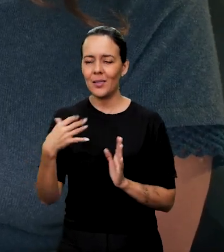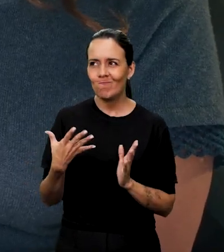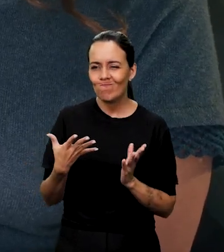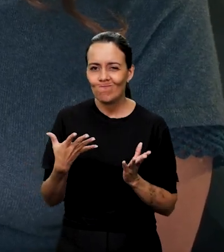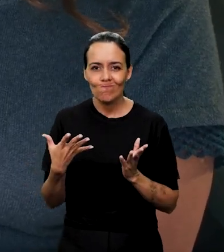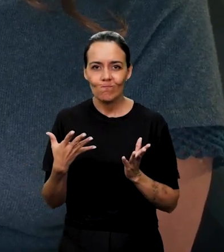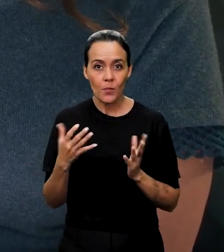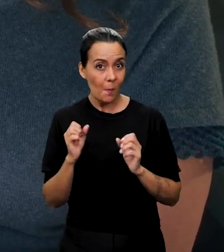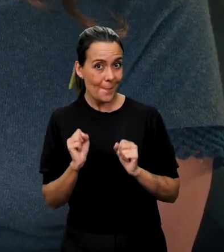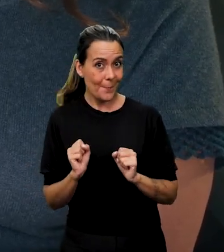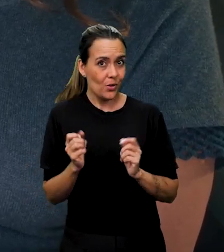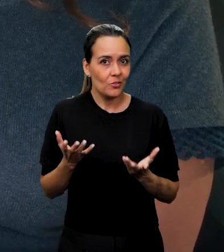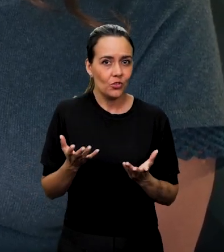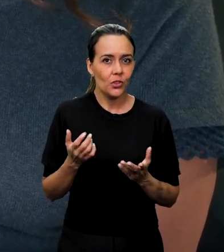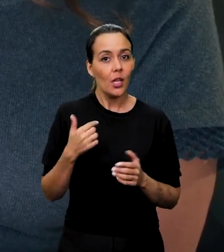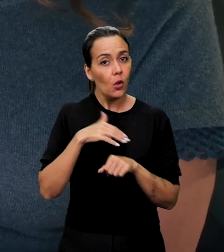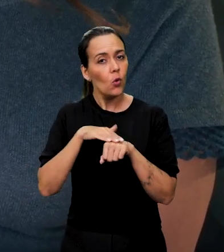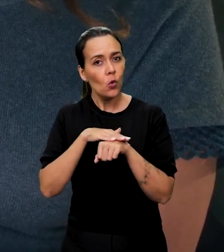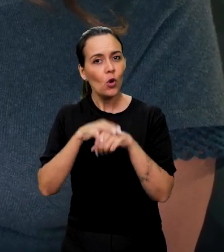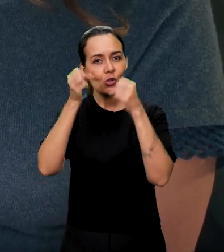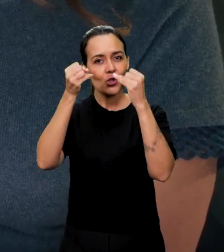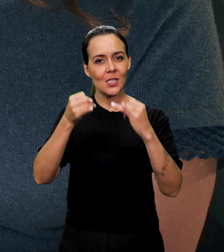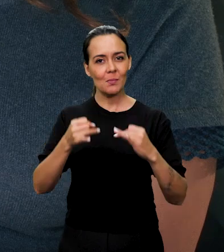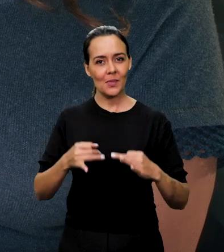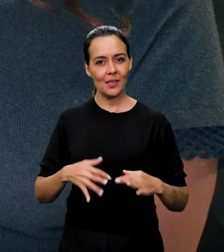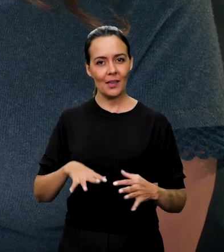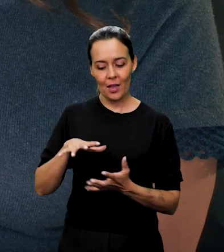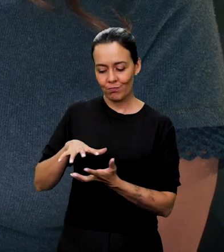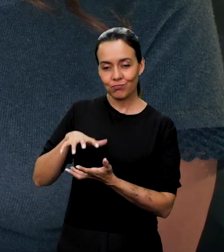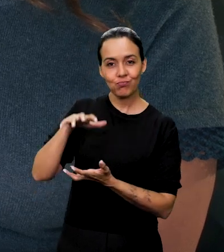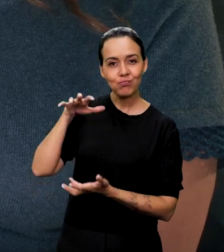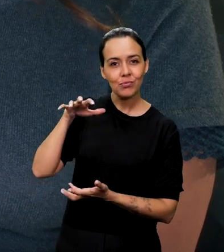muito de falar, quando a gente fala sobre esse envelhecimento,